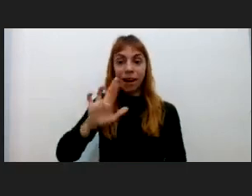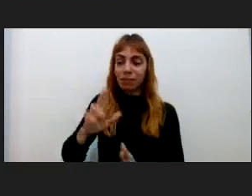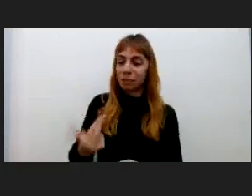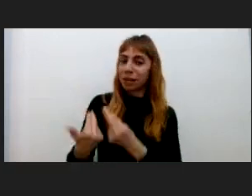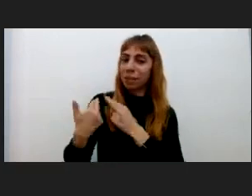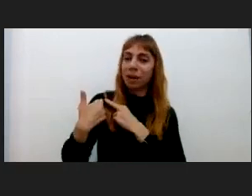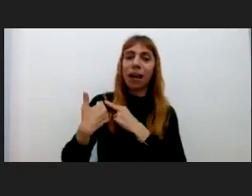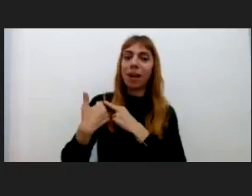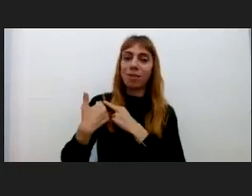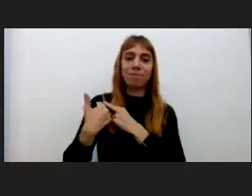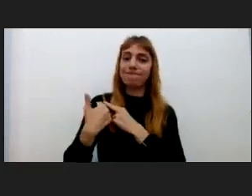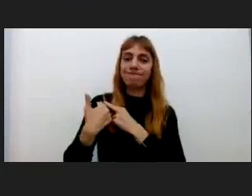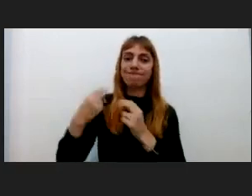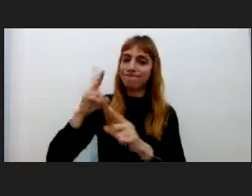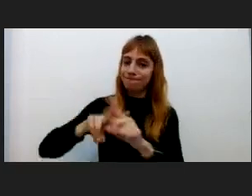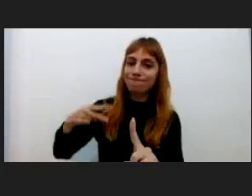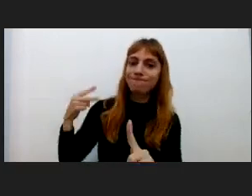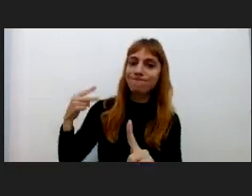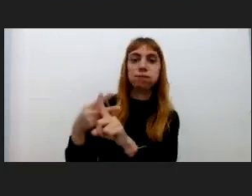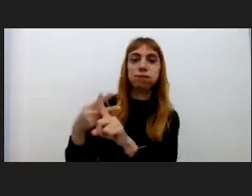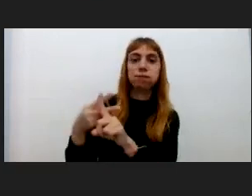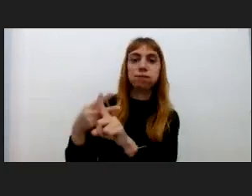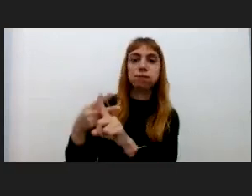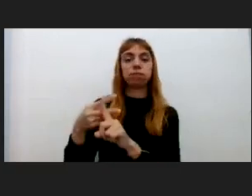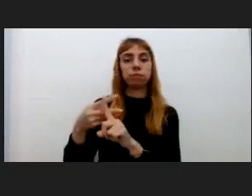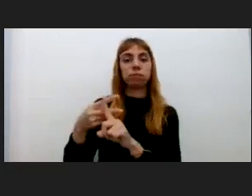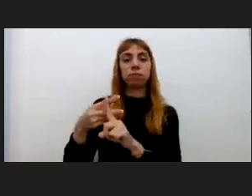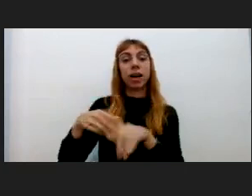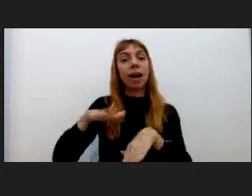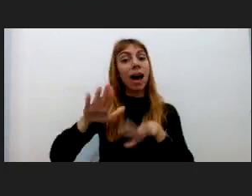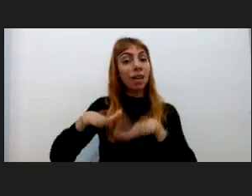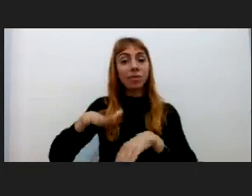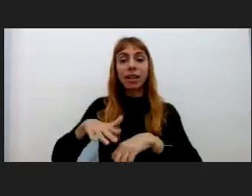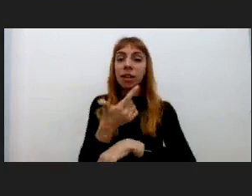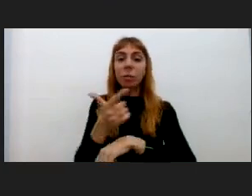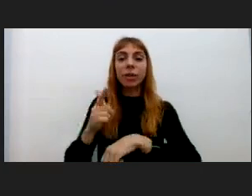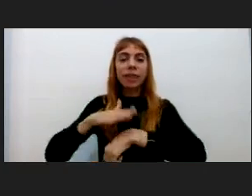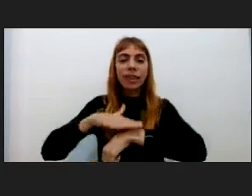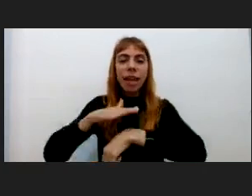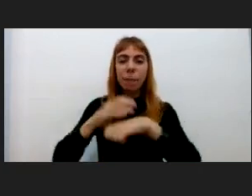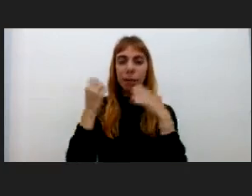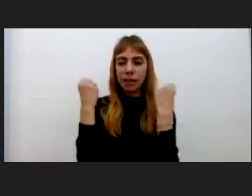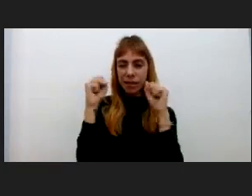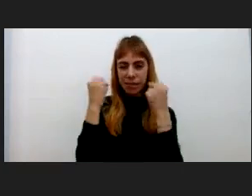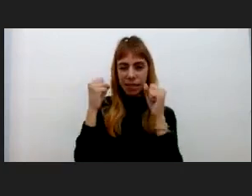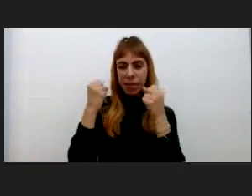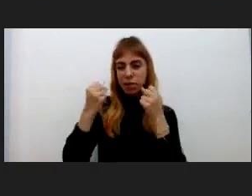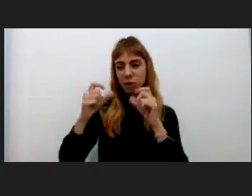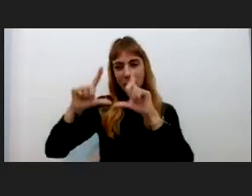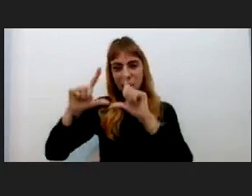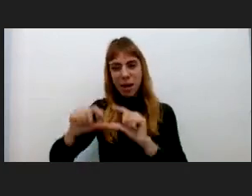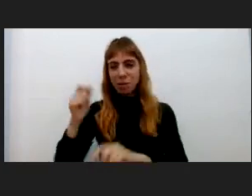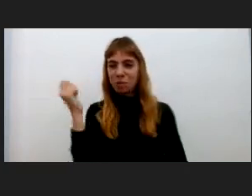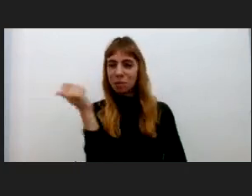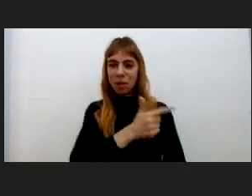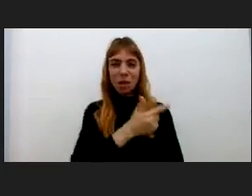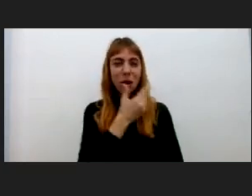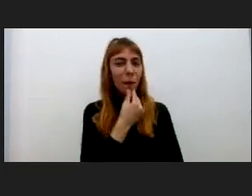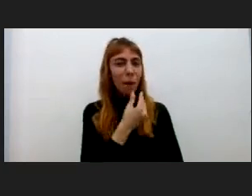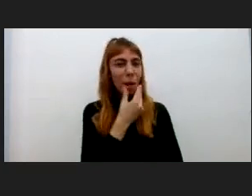família. Então, fazem muitas coisas e não fazem a atividade física,